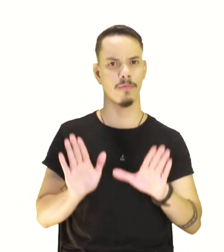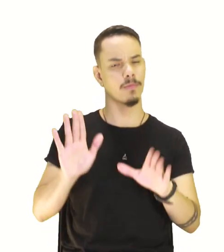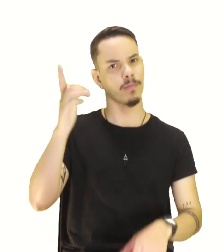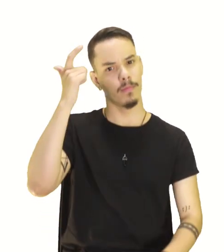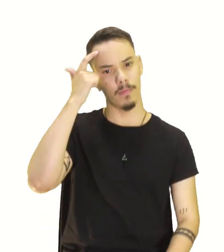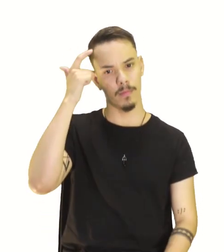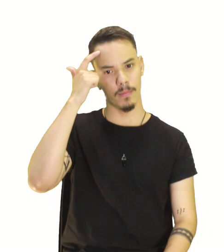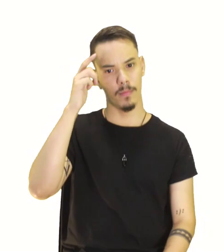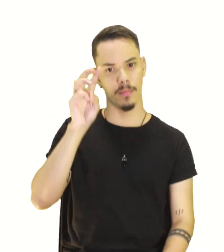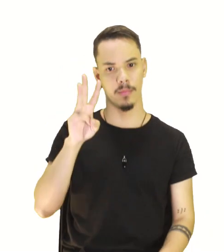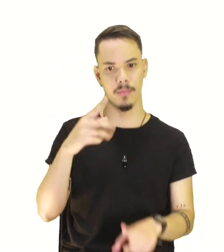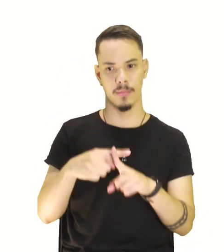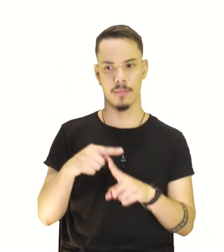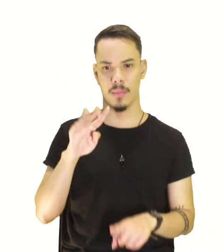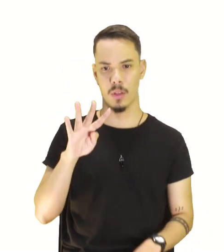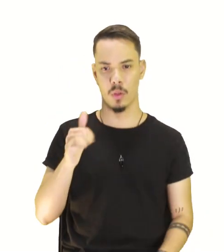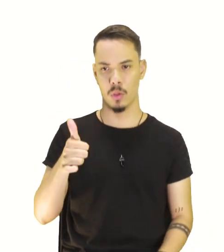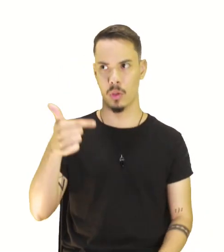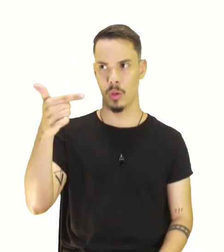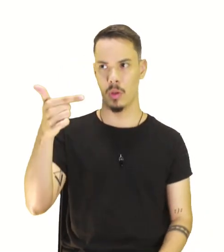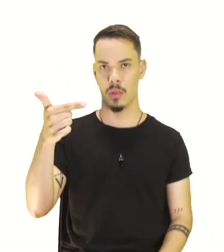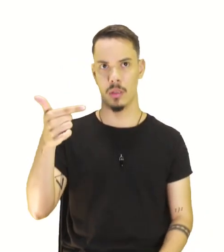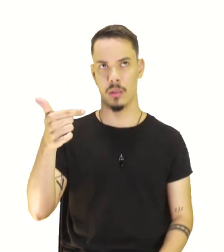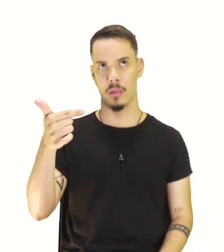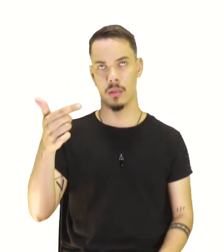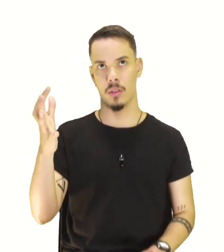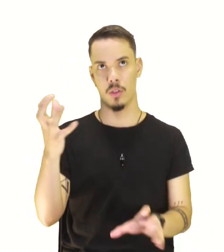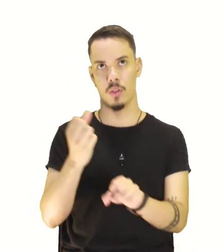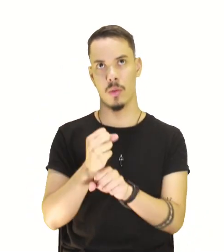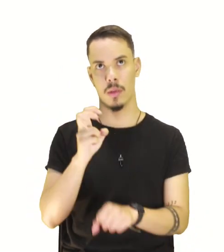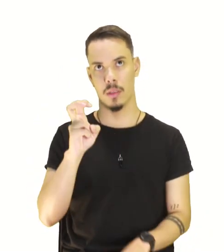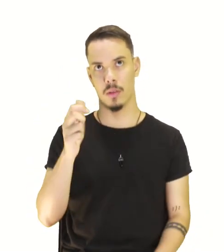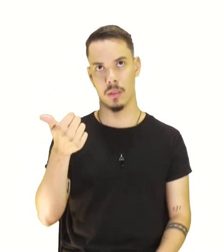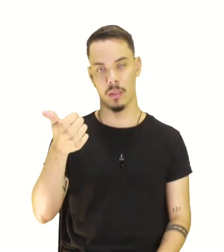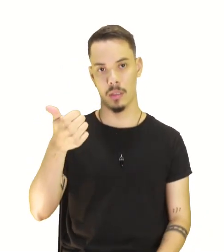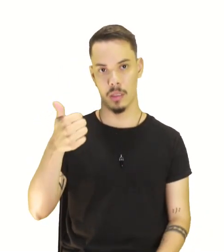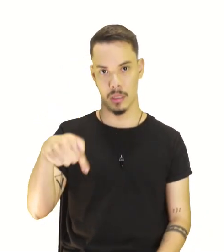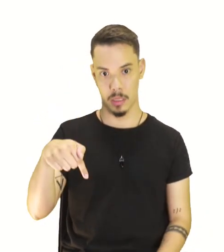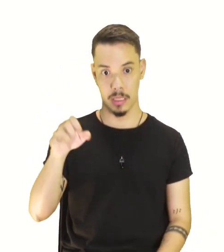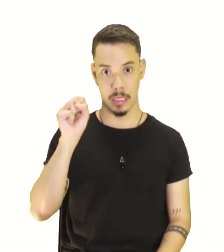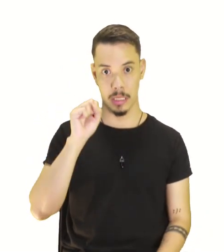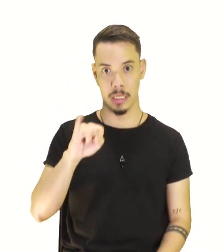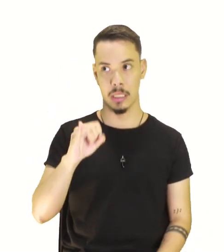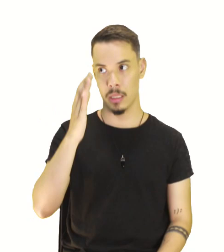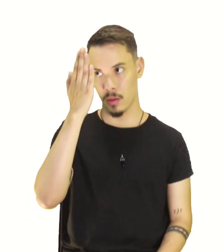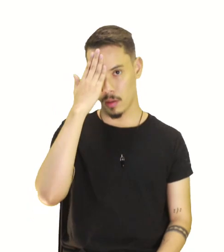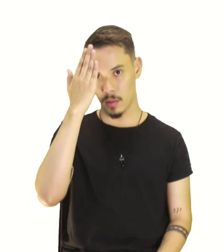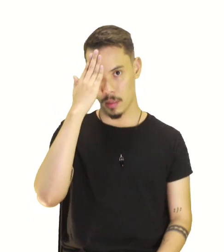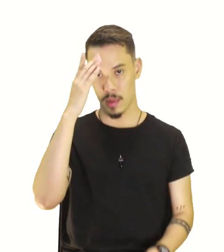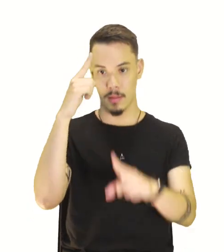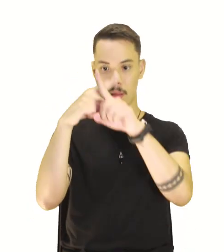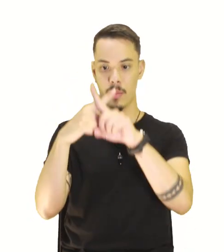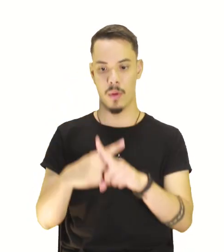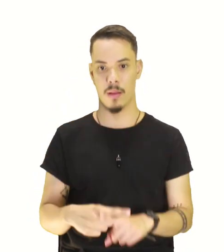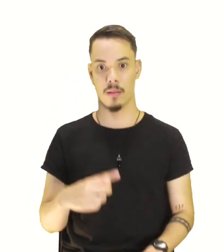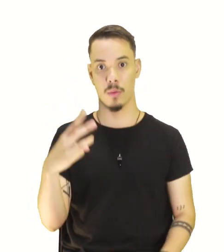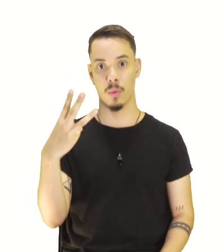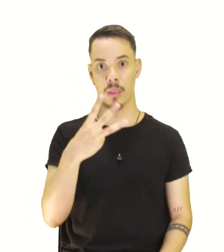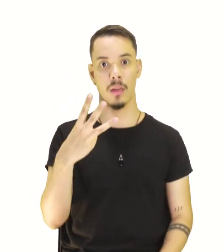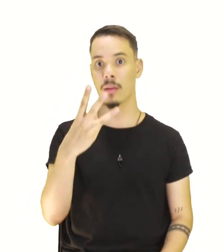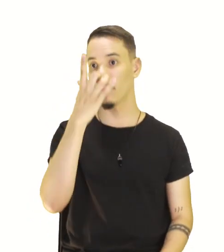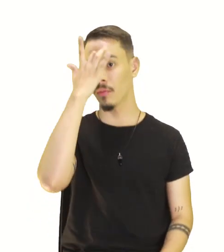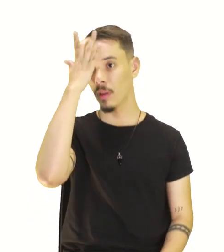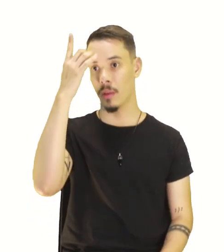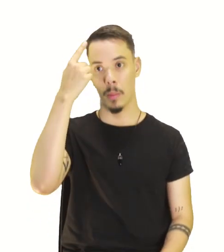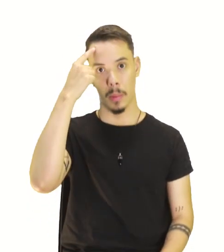vezes 4, 12 soma 5, 17. Se eu já sei a tabuada do 3, fica mais fácil para eu pensar. Olha